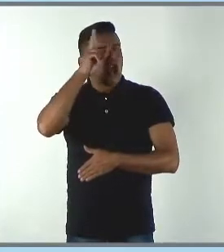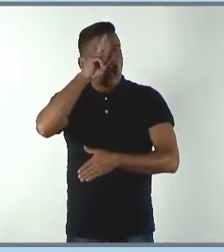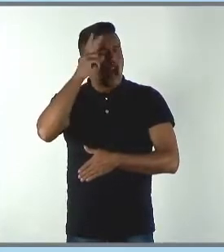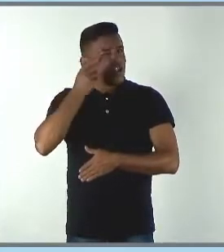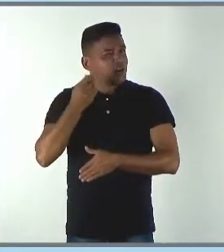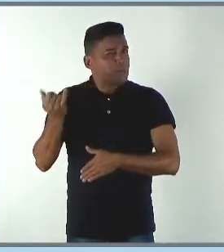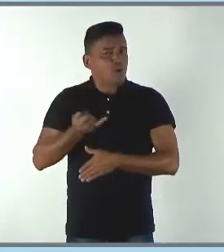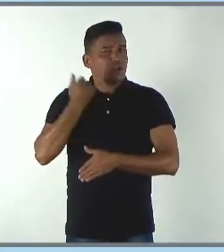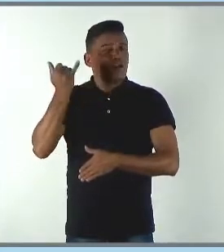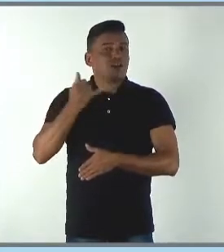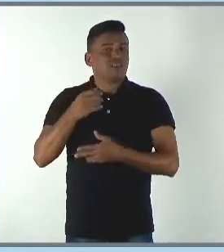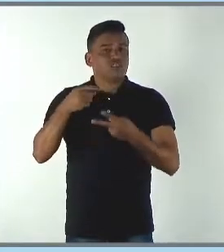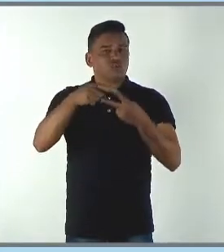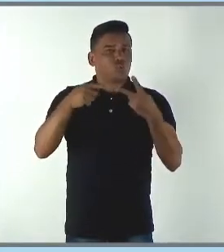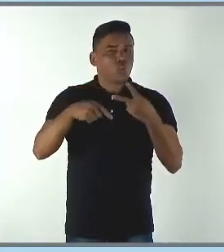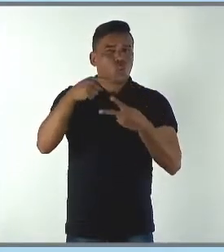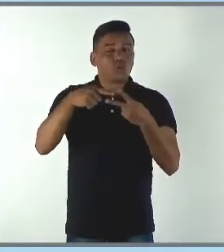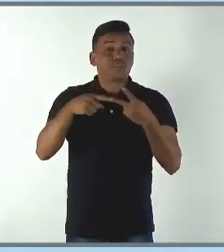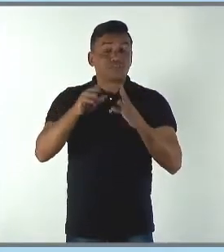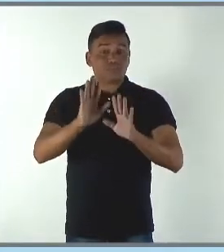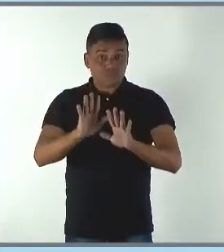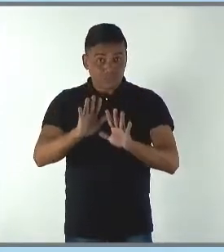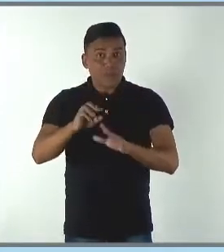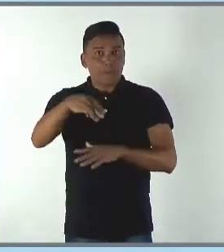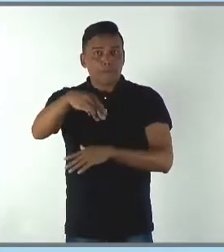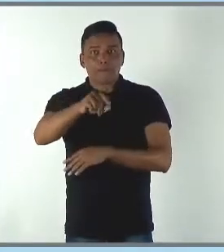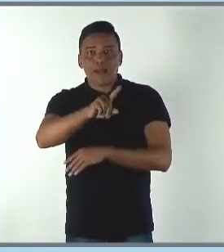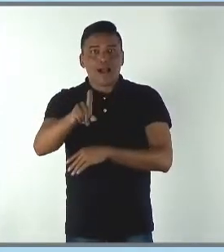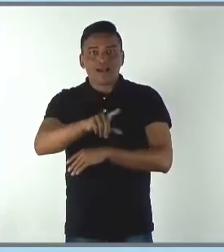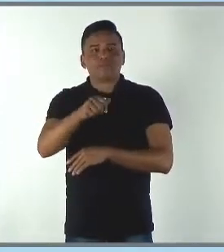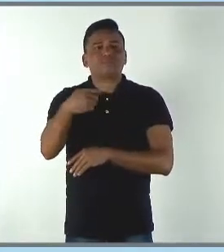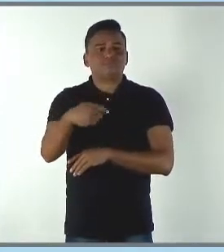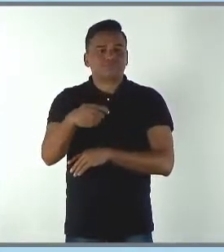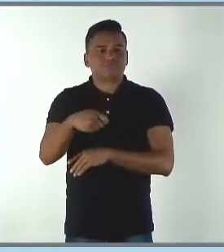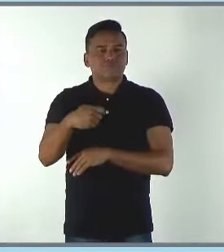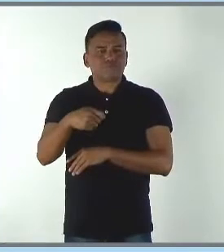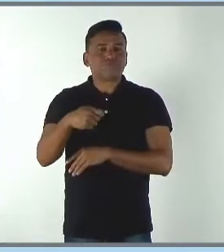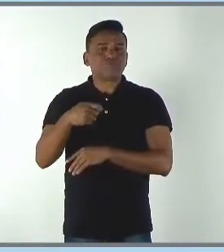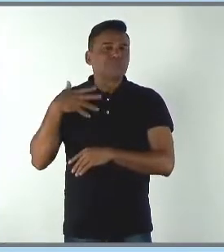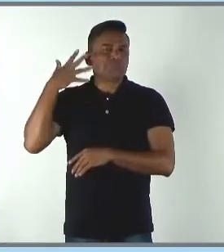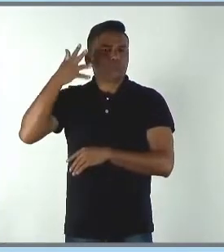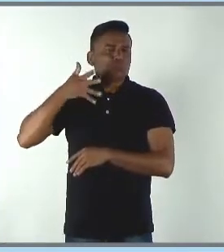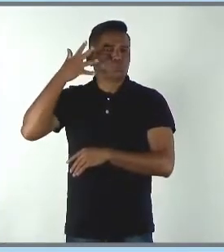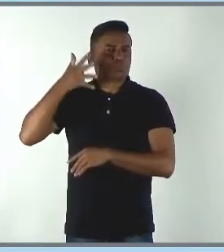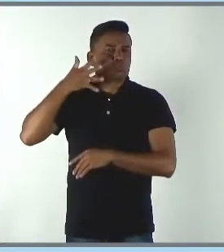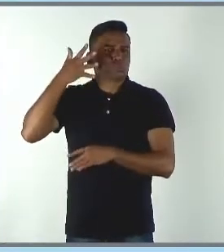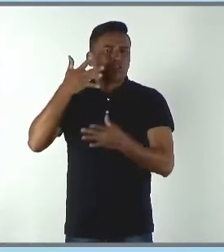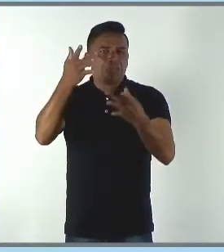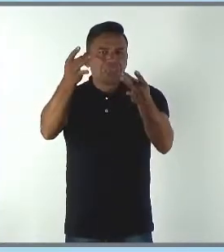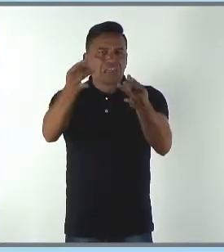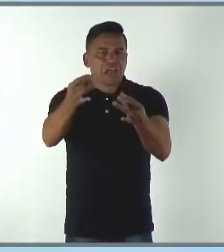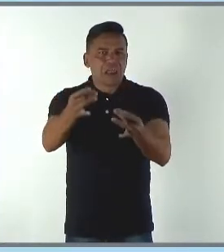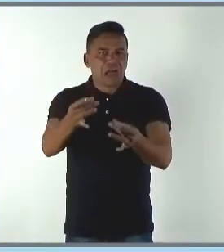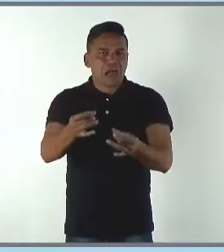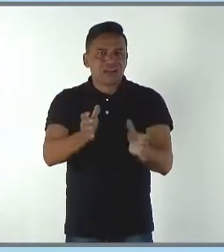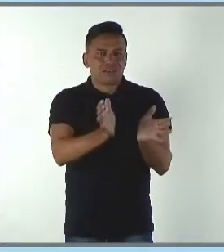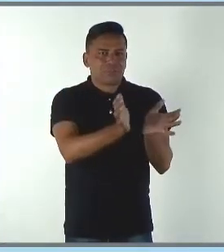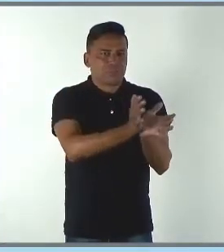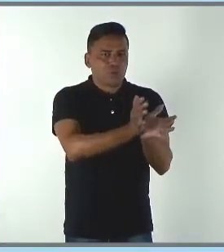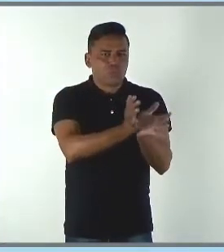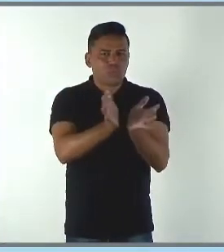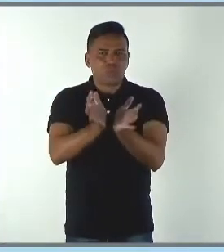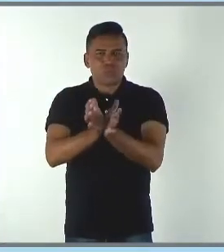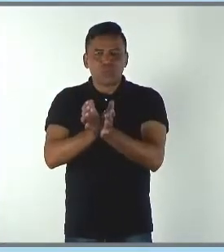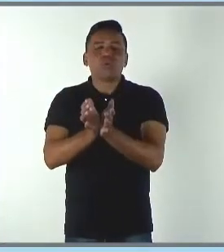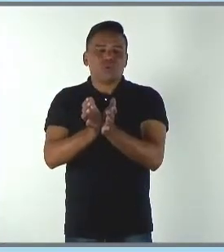Vega. A Masa precisa, em algum momento, deixar depoimentos detalhados sobre essas duas editoras. Elas têm um papel